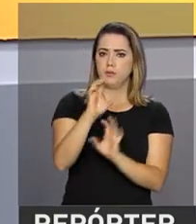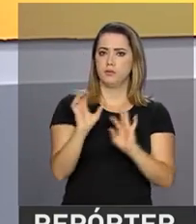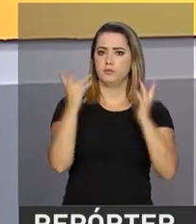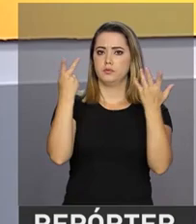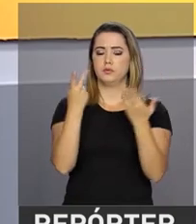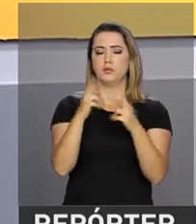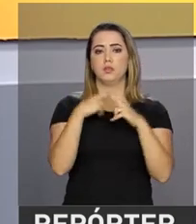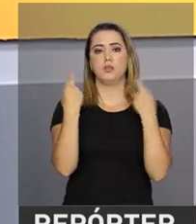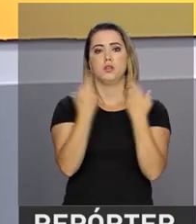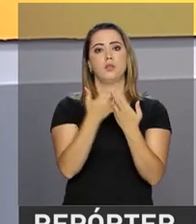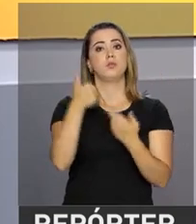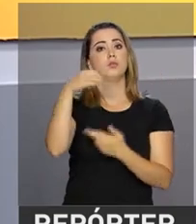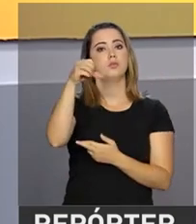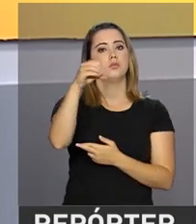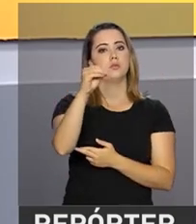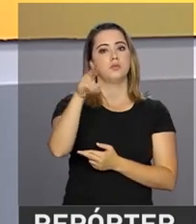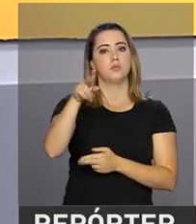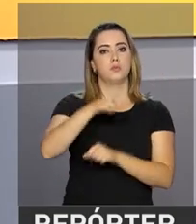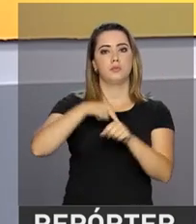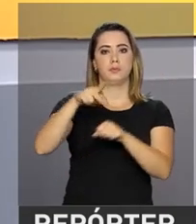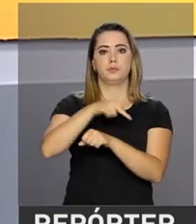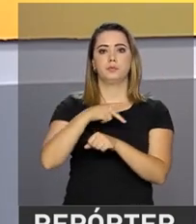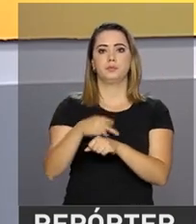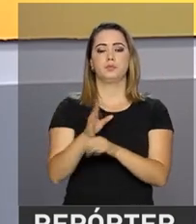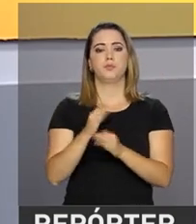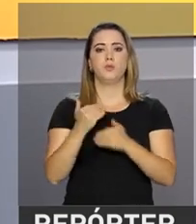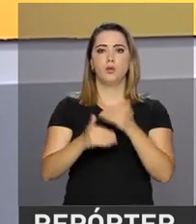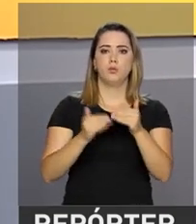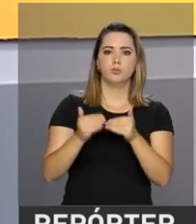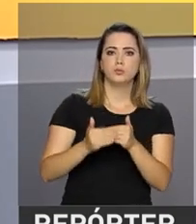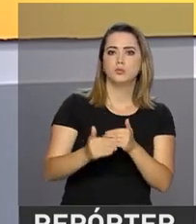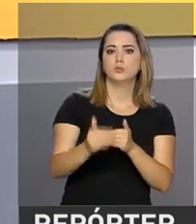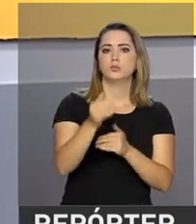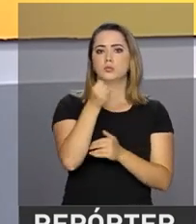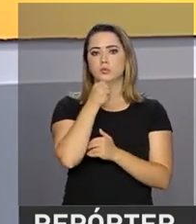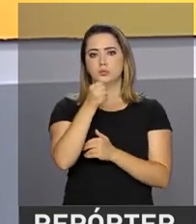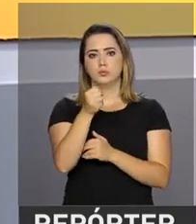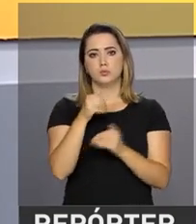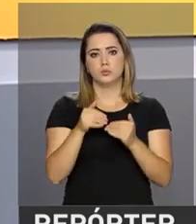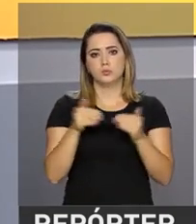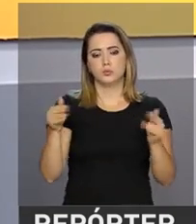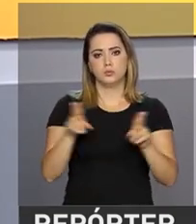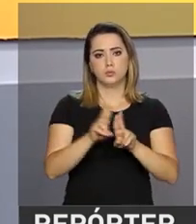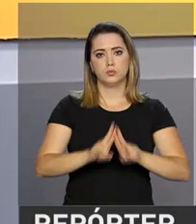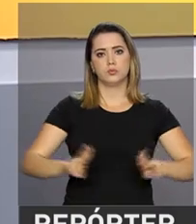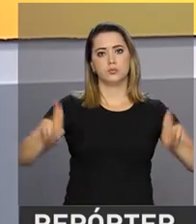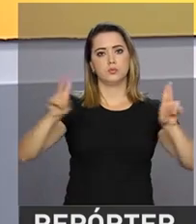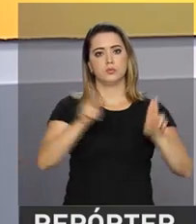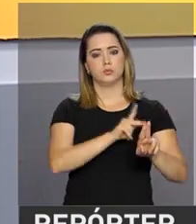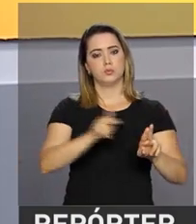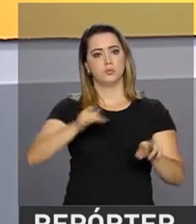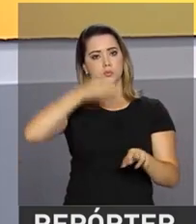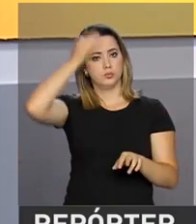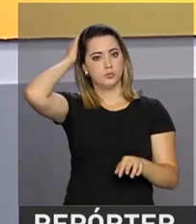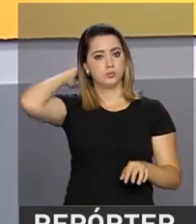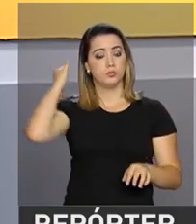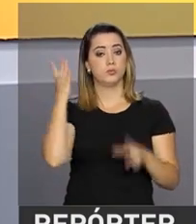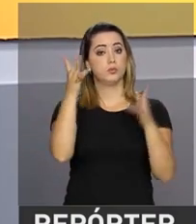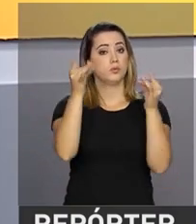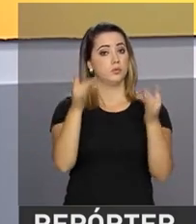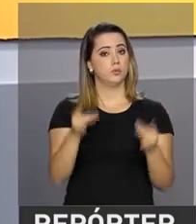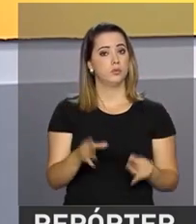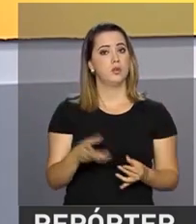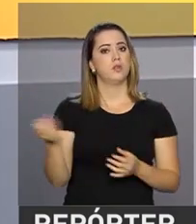que reúne mais de 190 países. Durante o discurso na abertura da Assembleia Geral da ONU, o presidente Michel